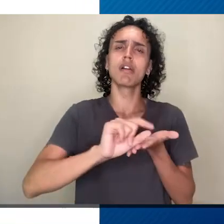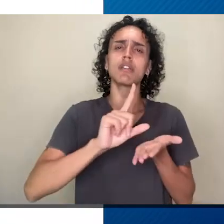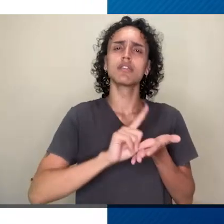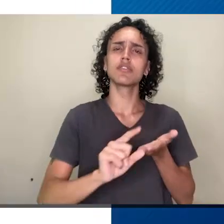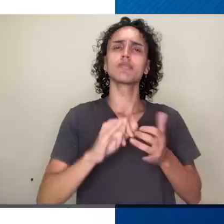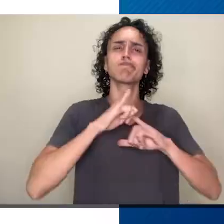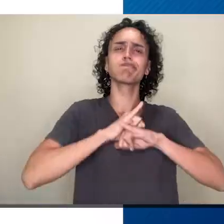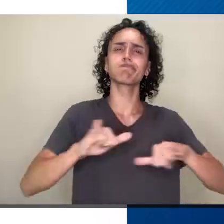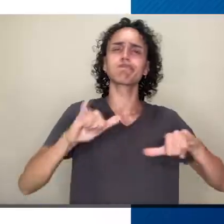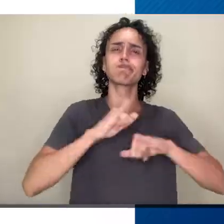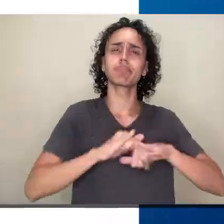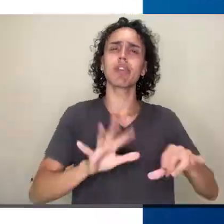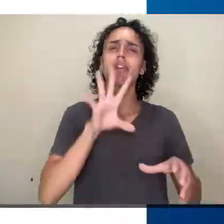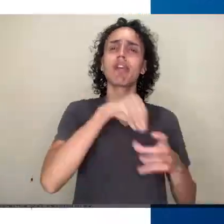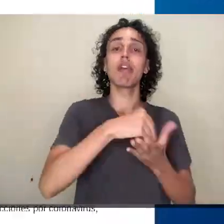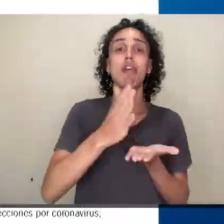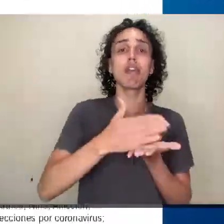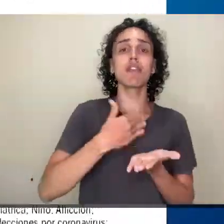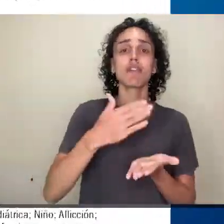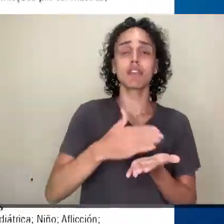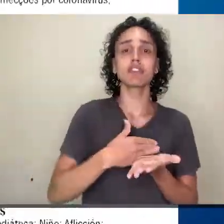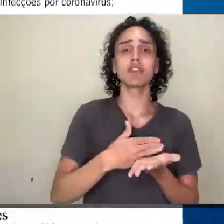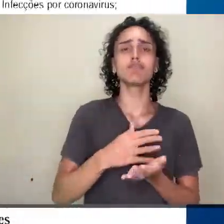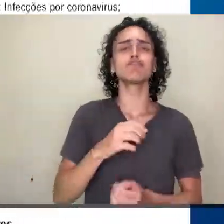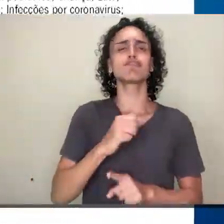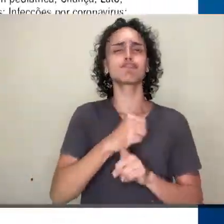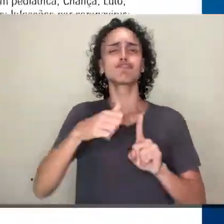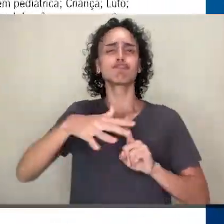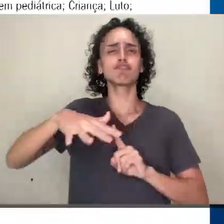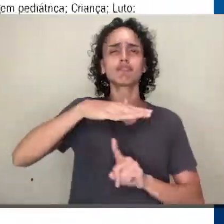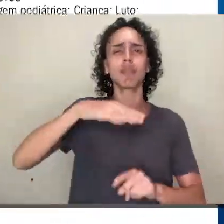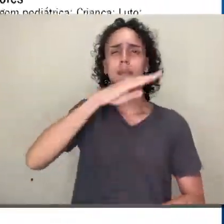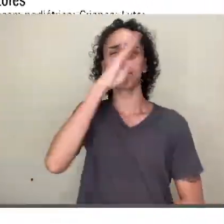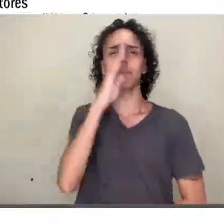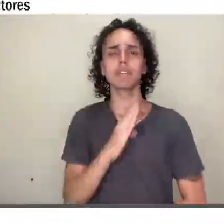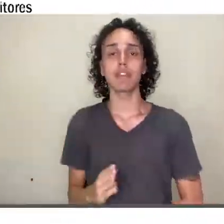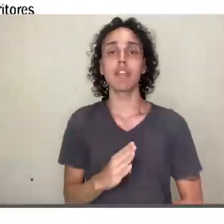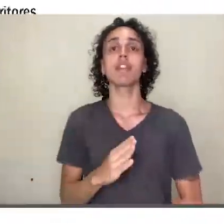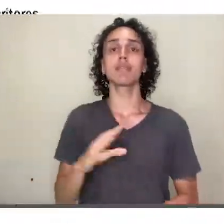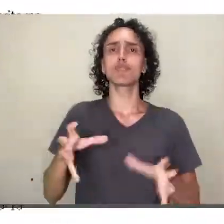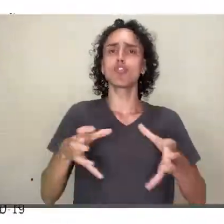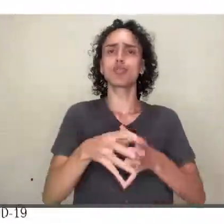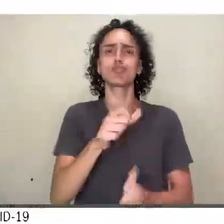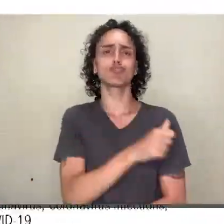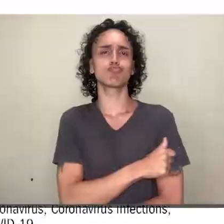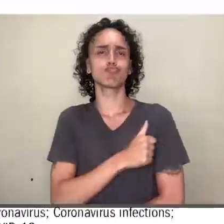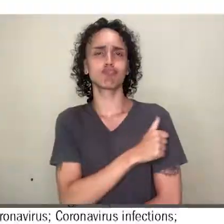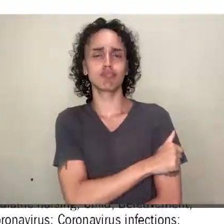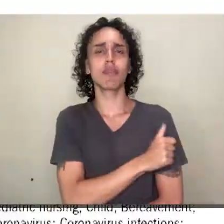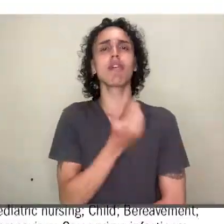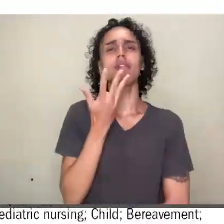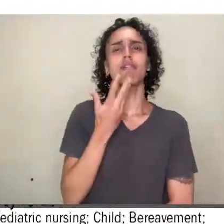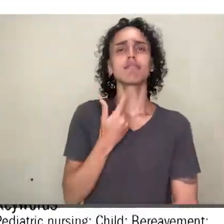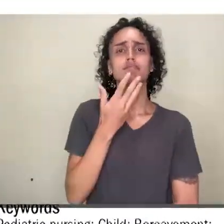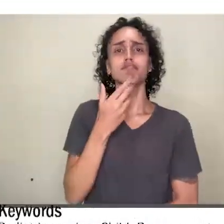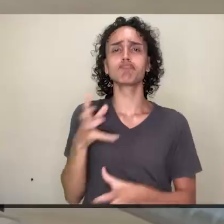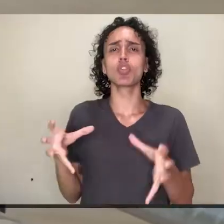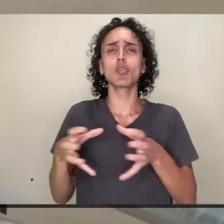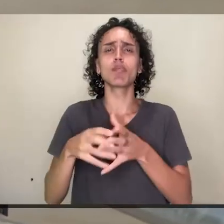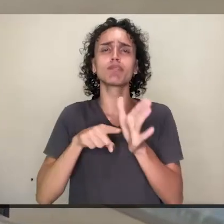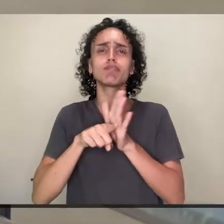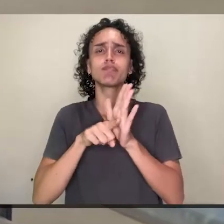Em um artigo publicado na revista Sociedade Brasileira de Enfermeiros Pediatras, pesquisadores da Universidade de São